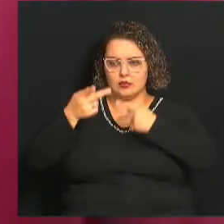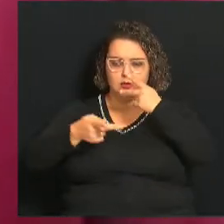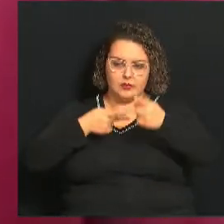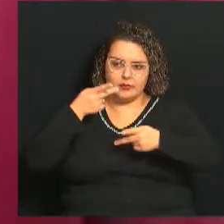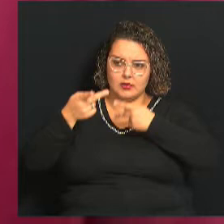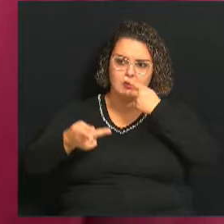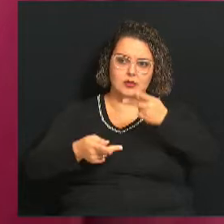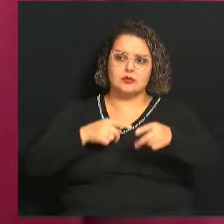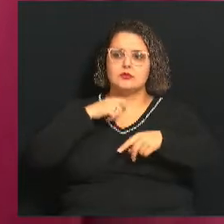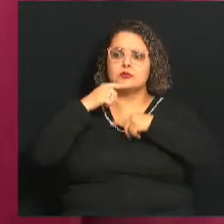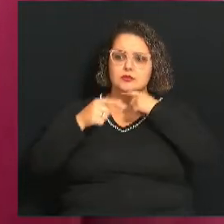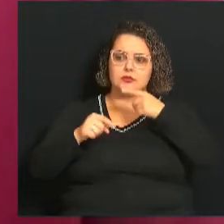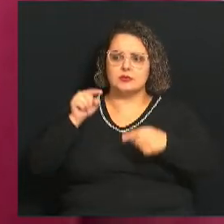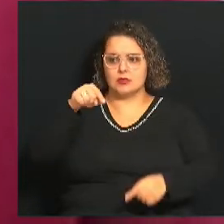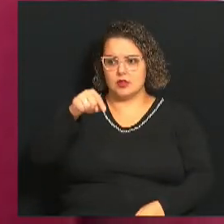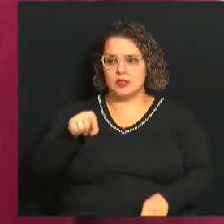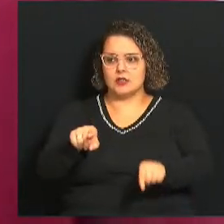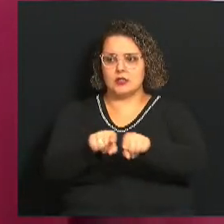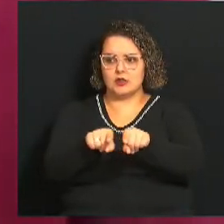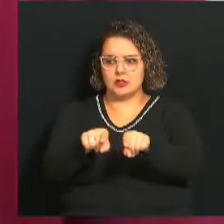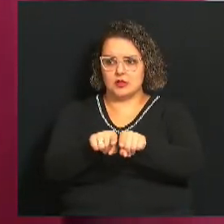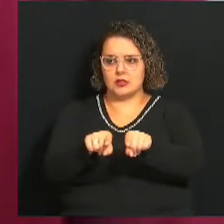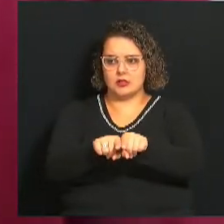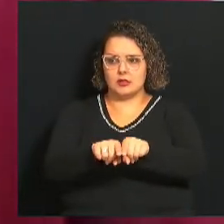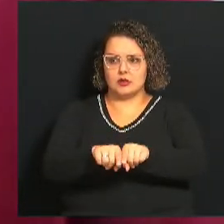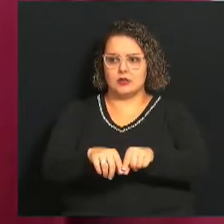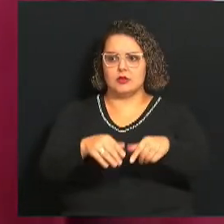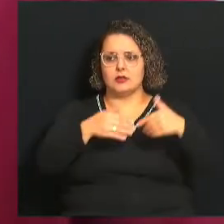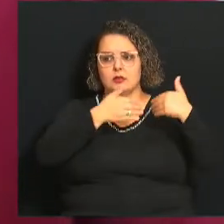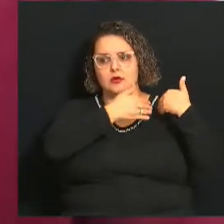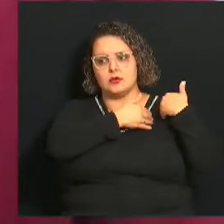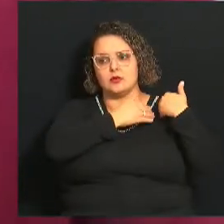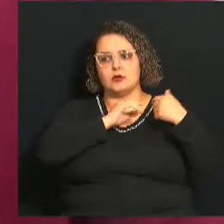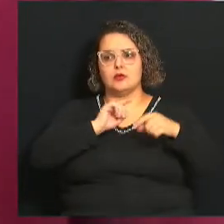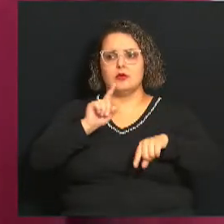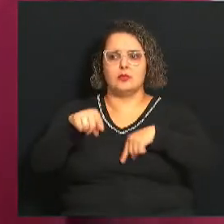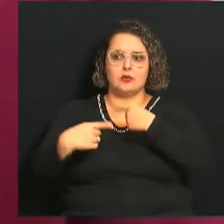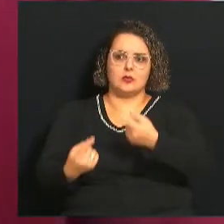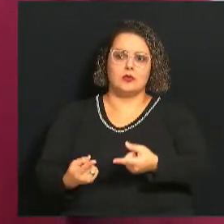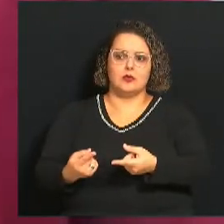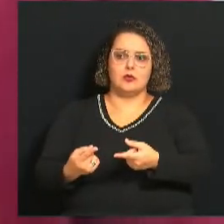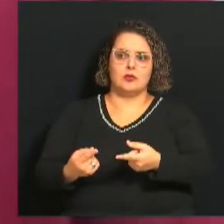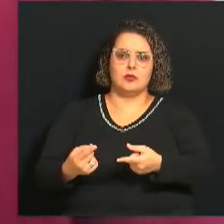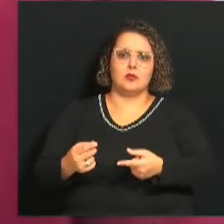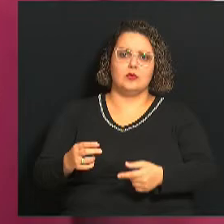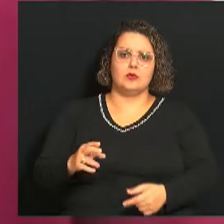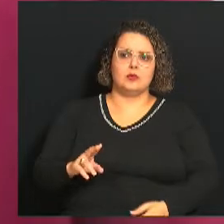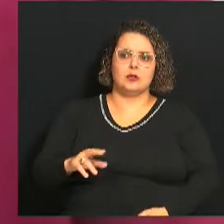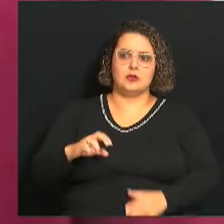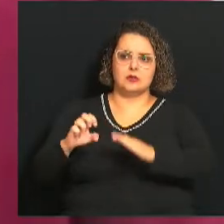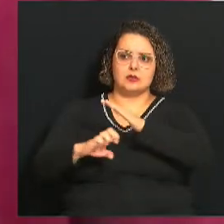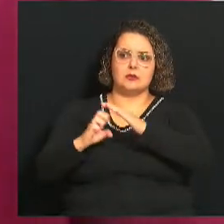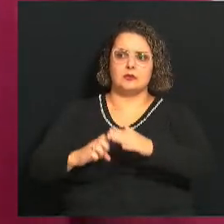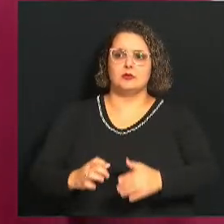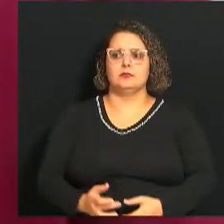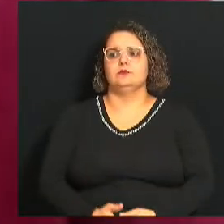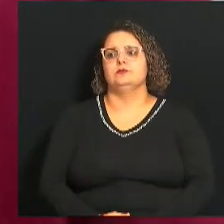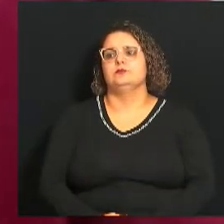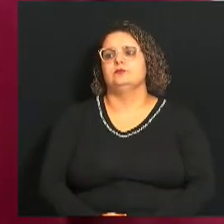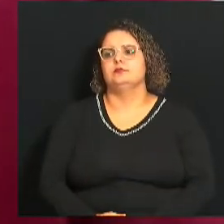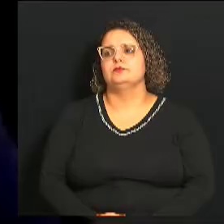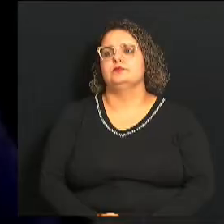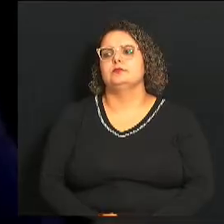aqui, inclusive essa aí da nossa responsabilidade com os ocupantes aí. Pois não.